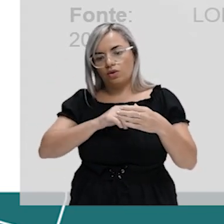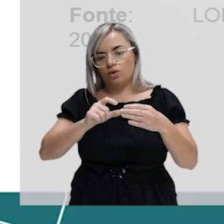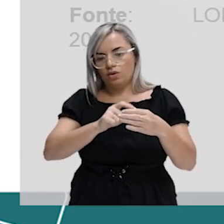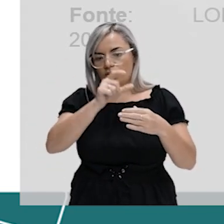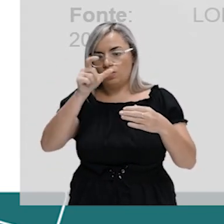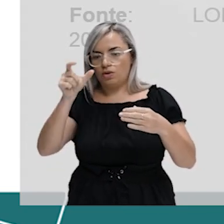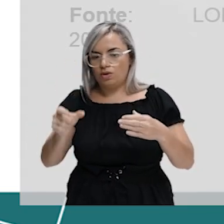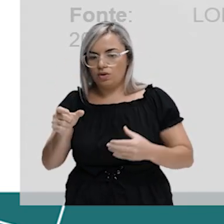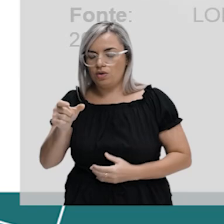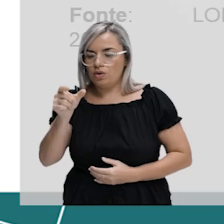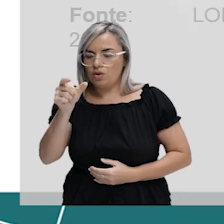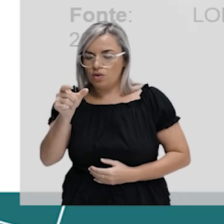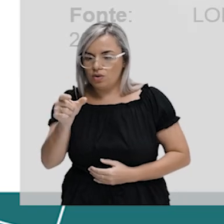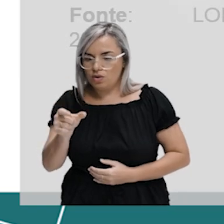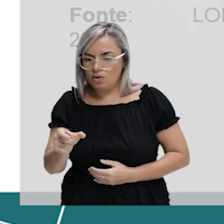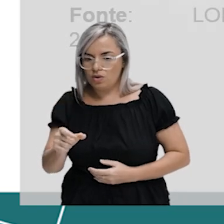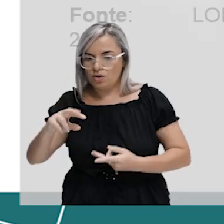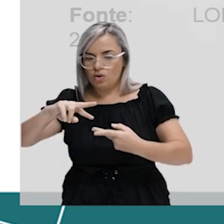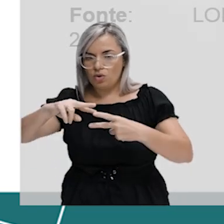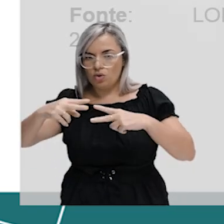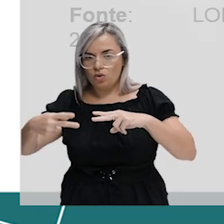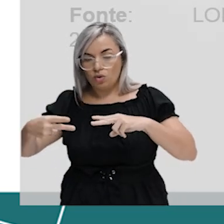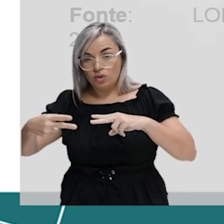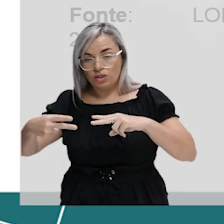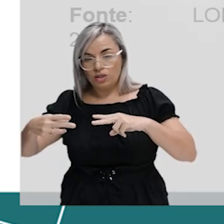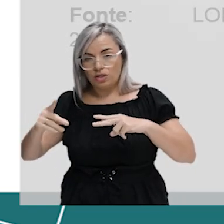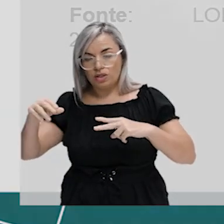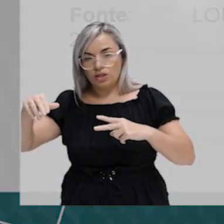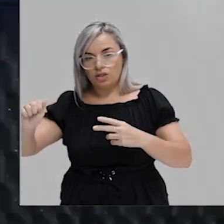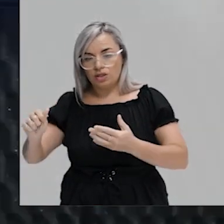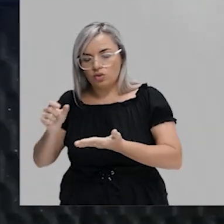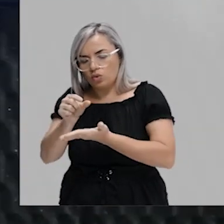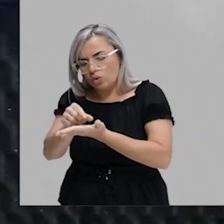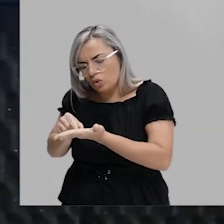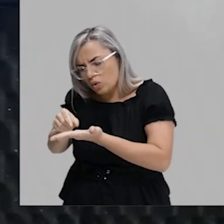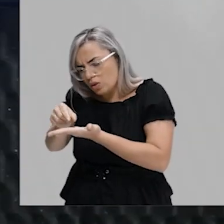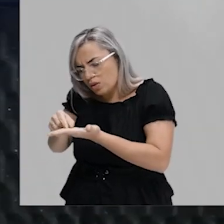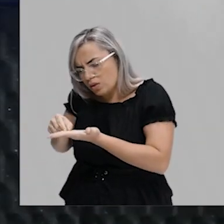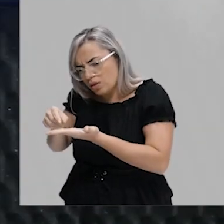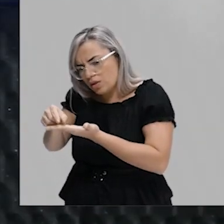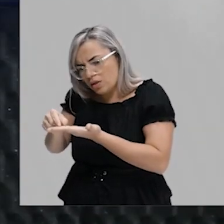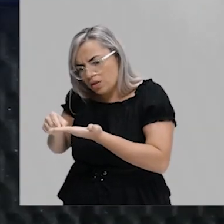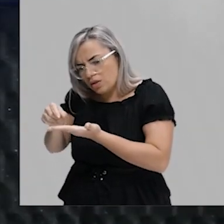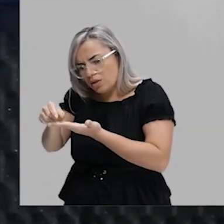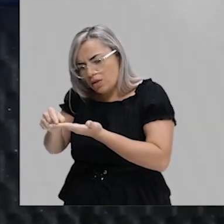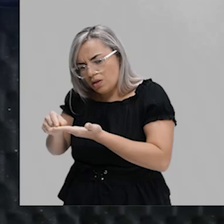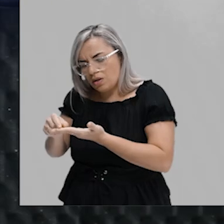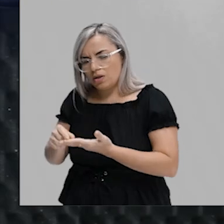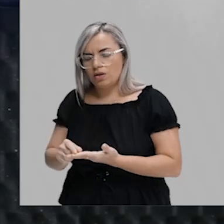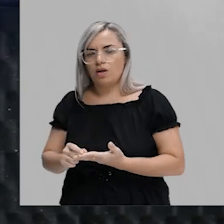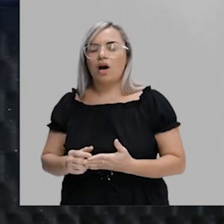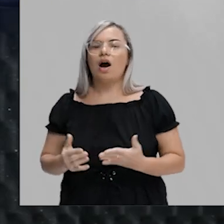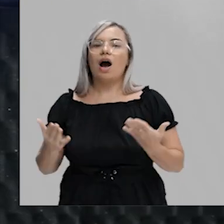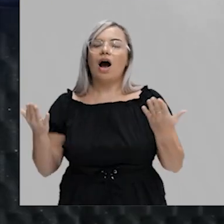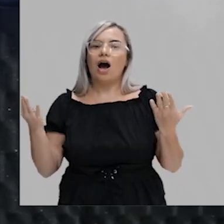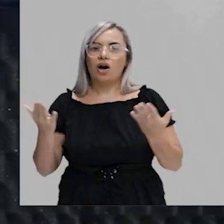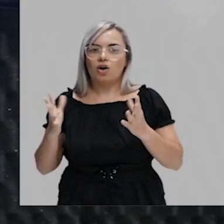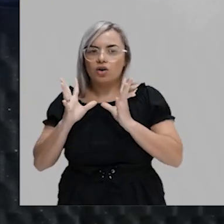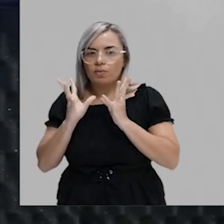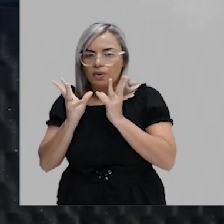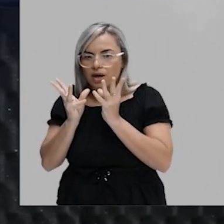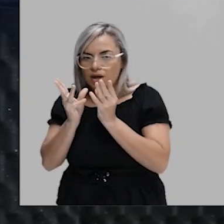o meu DNA totalmente picotado, né, em pedacinhos. Agora eu vou jogar um corante